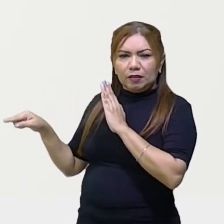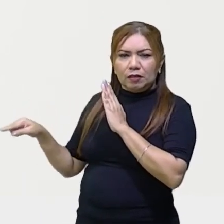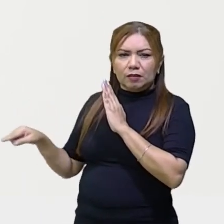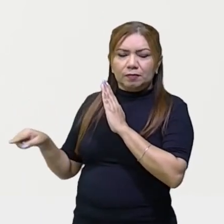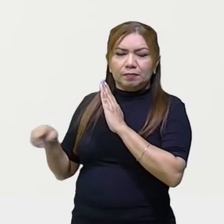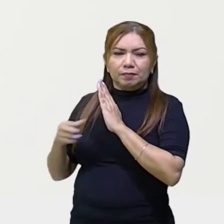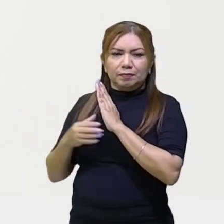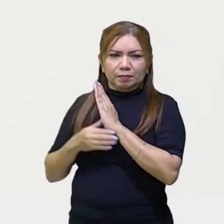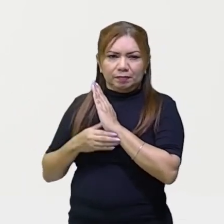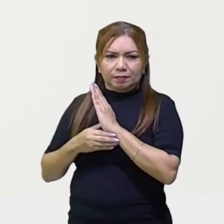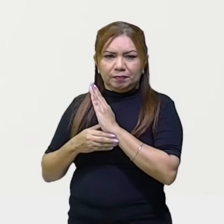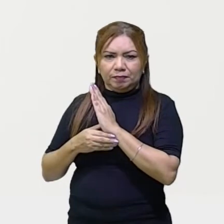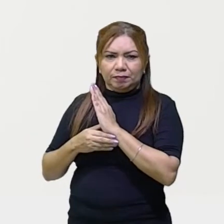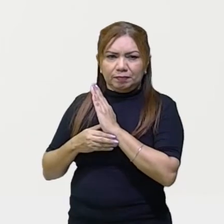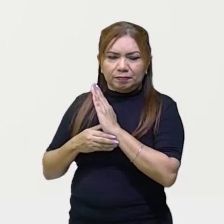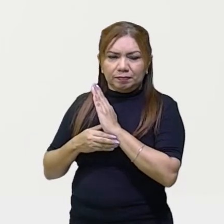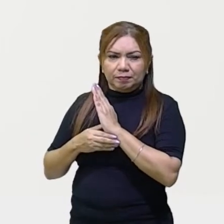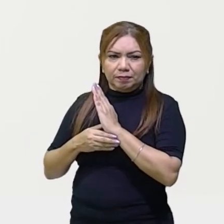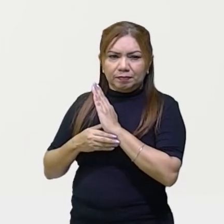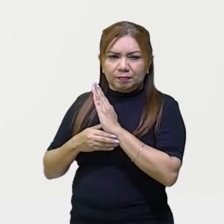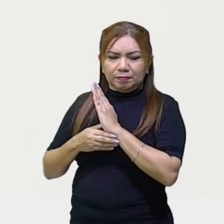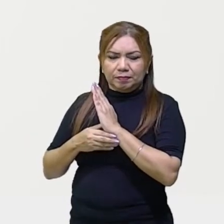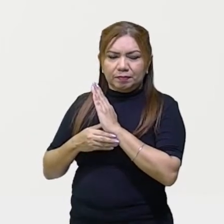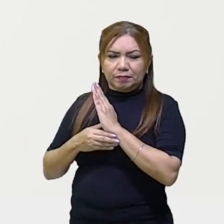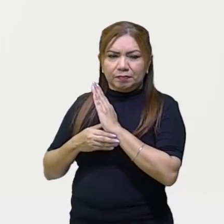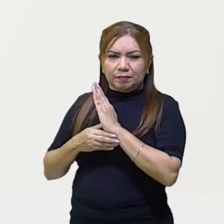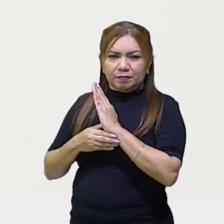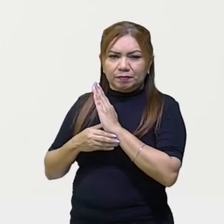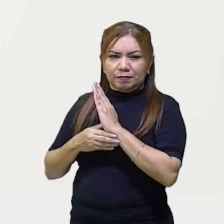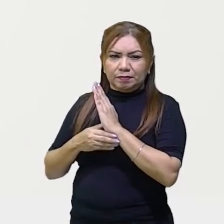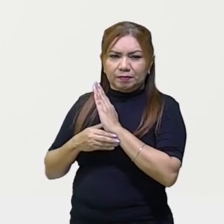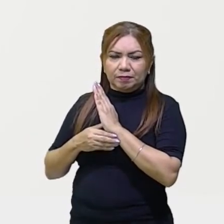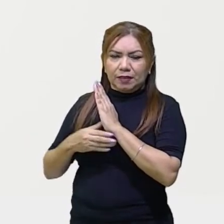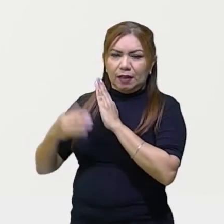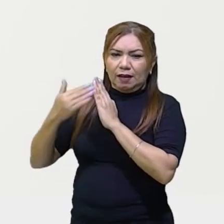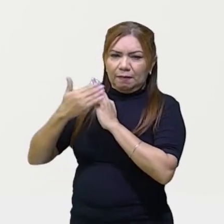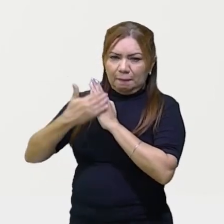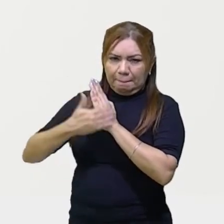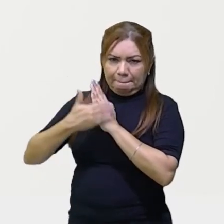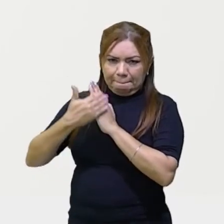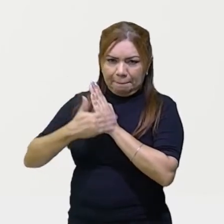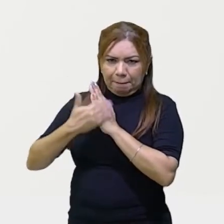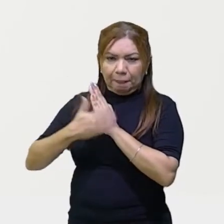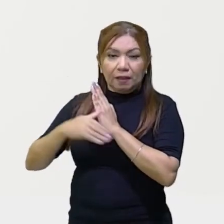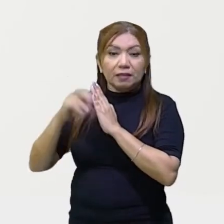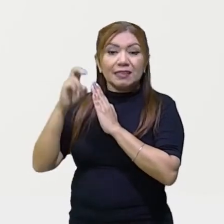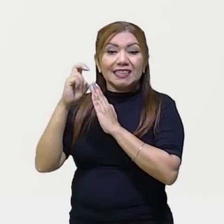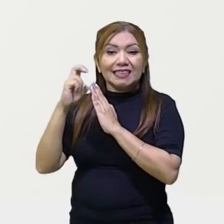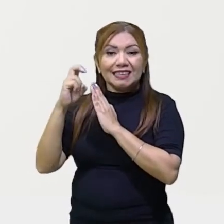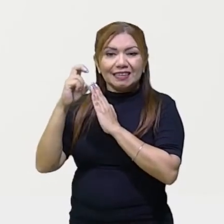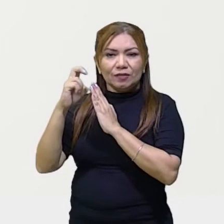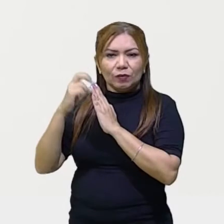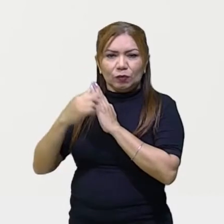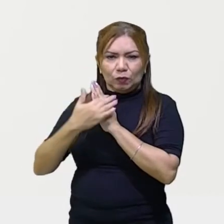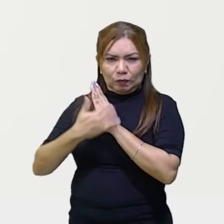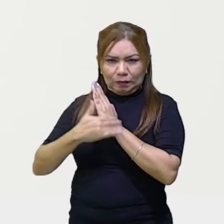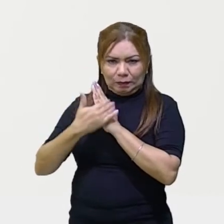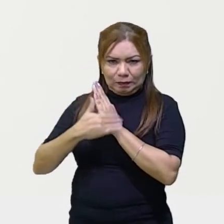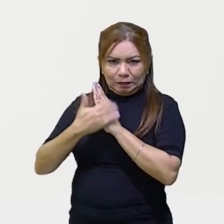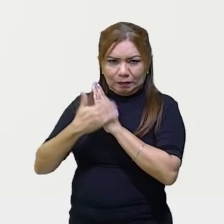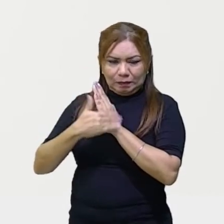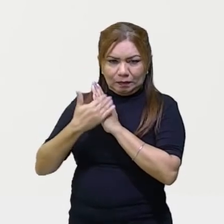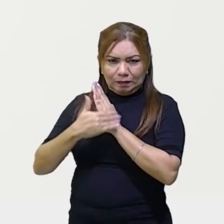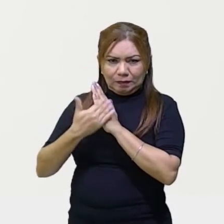aqui ó ó e cinco Faces na parte lateral